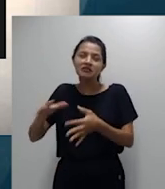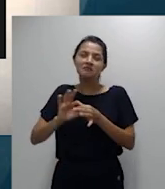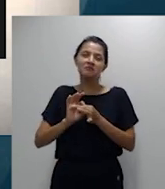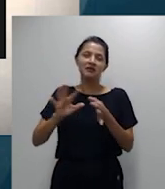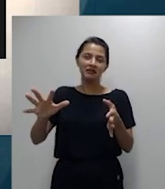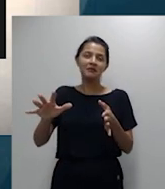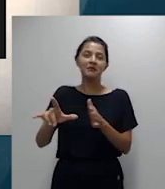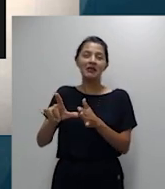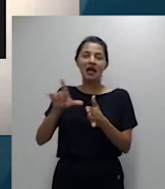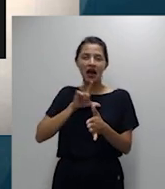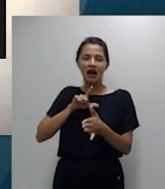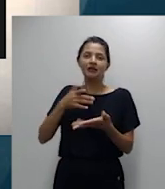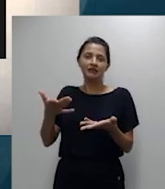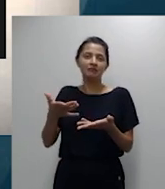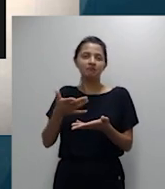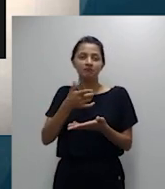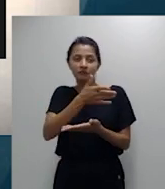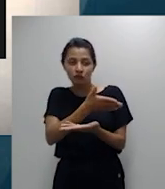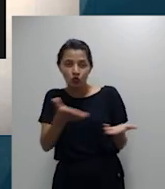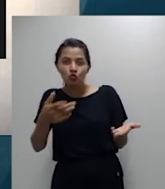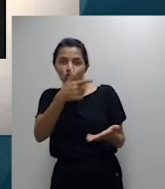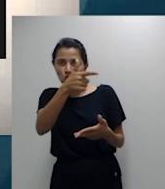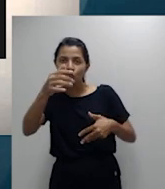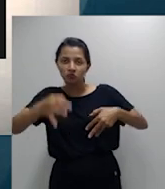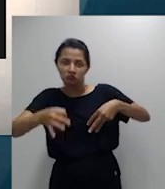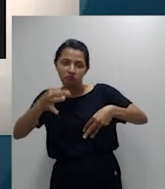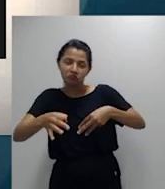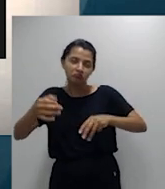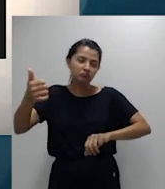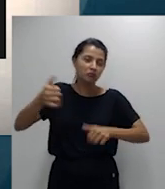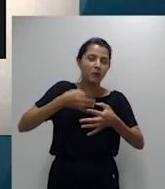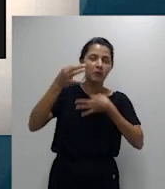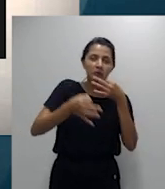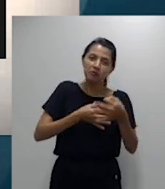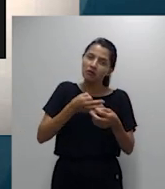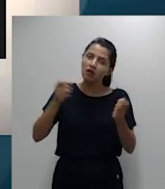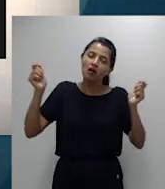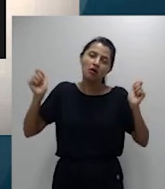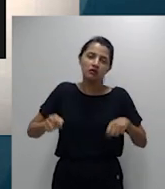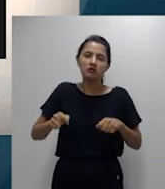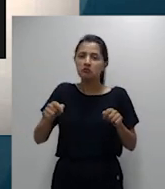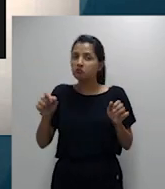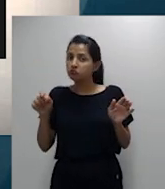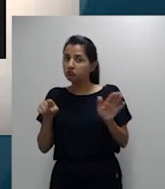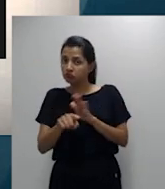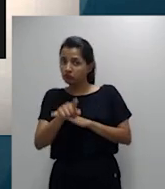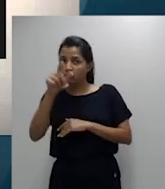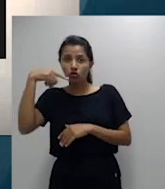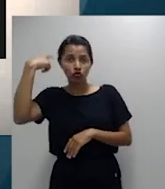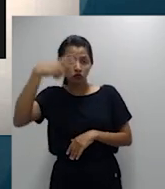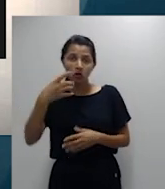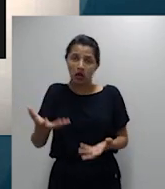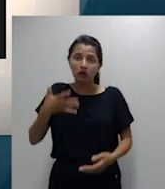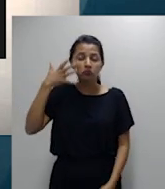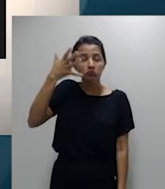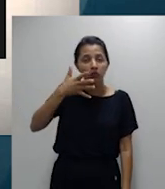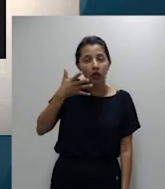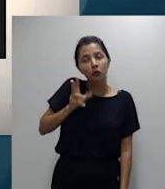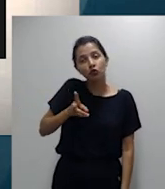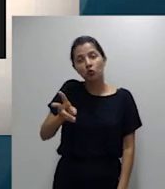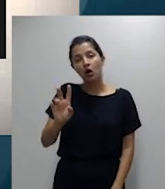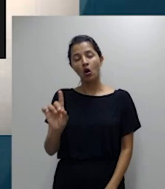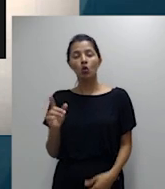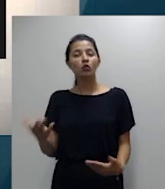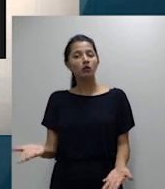antes de submeter aos eminentes pares eu gostaria de saber que eu copiava e ele pretende ainda fazer escrita oral por Óbvio